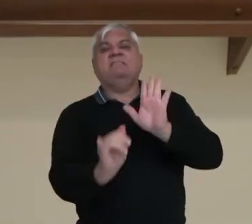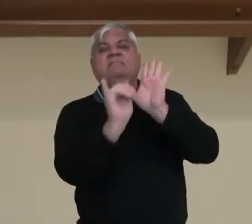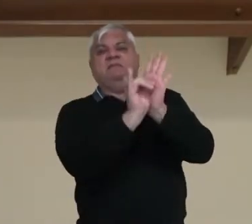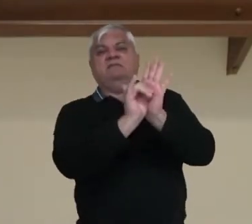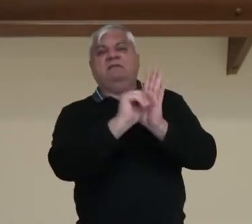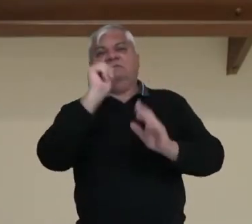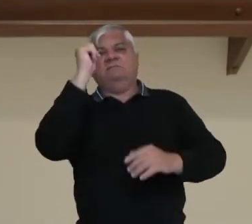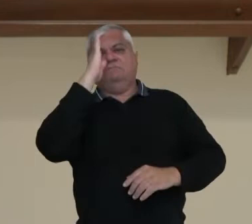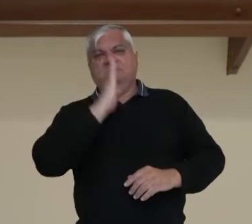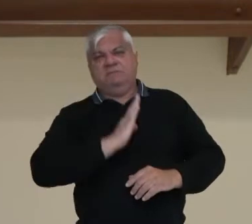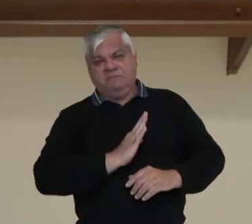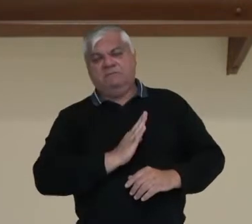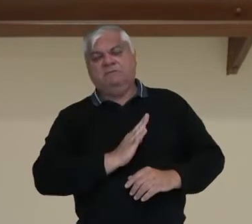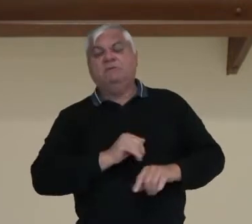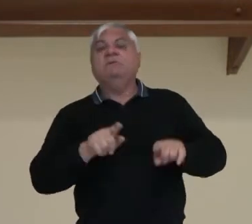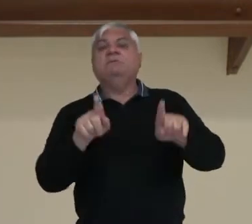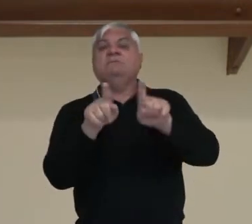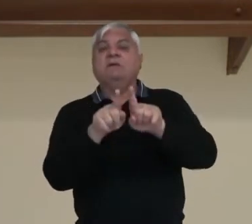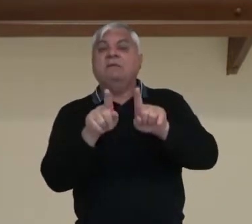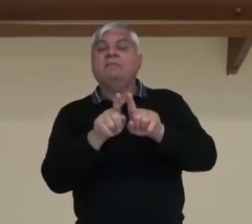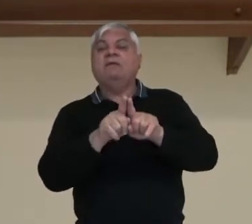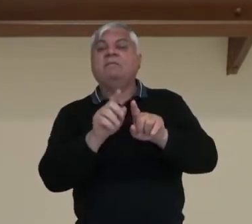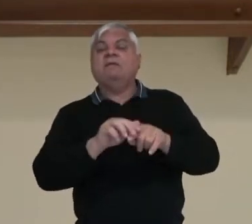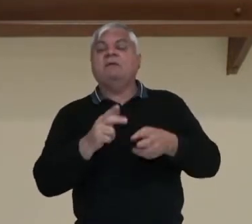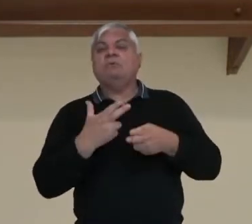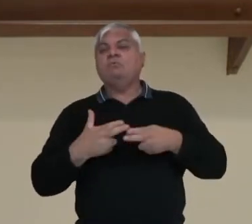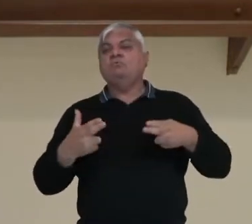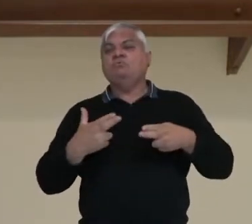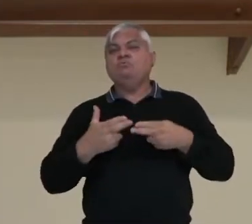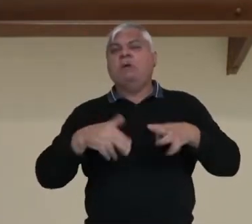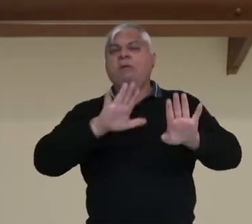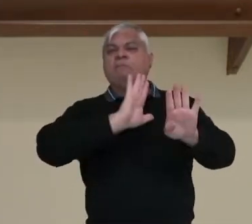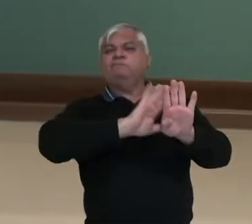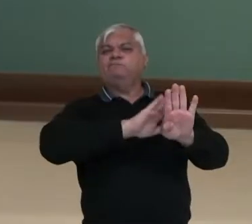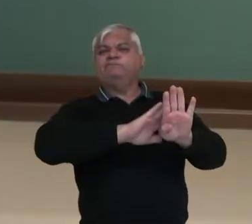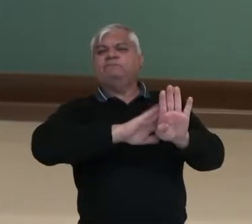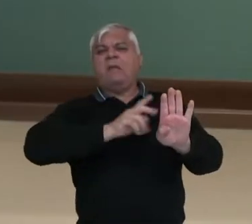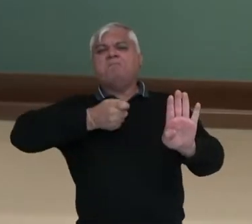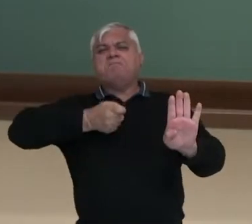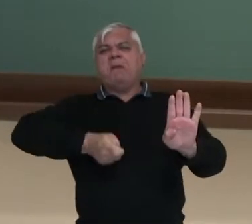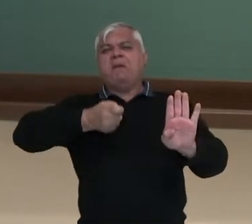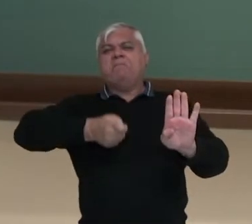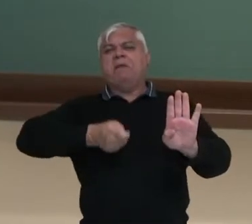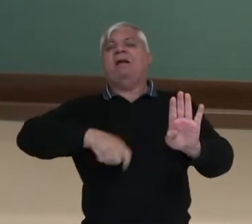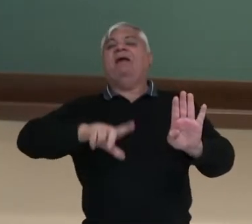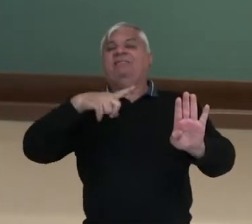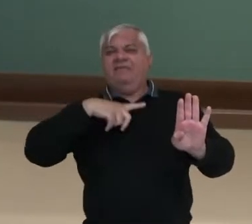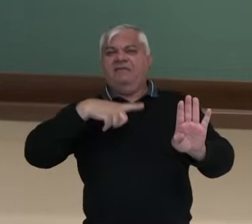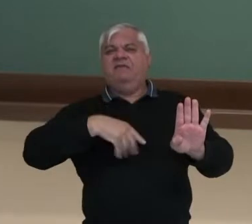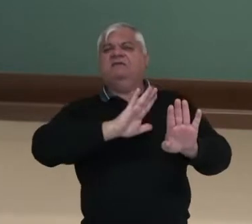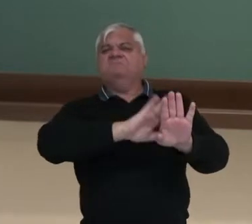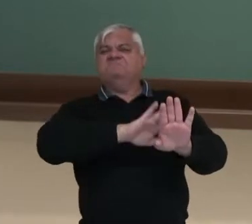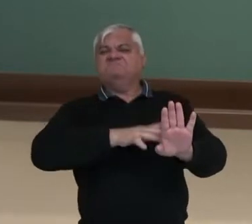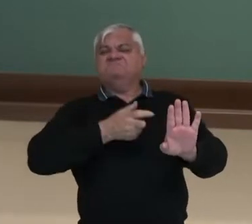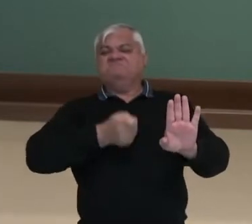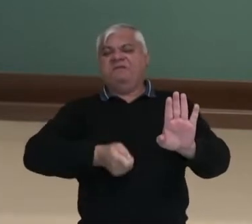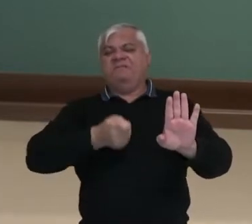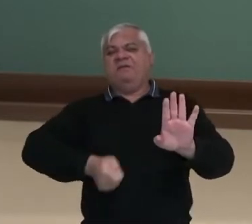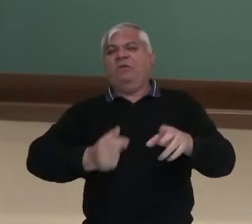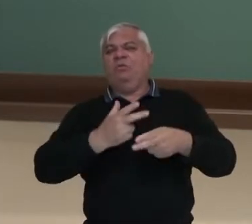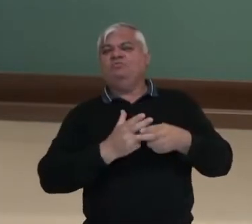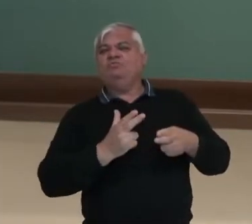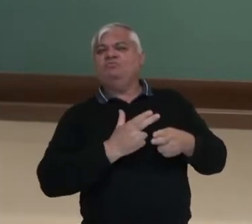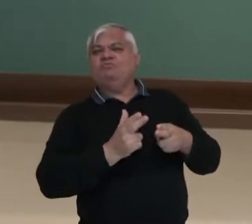nacional e também para mascarar o autoritarismo, ou seja, para fazer com que as pessoas